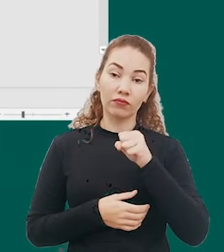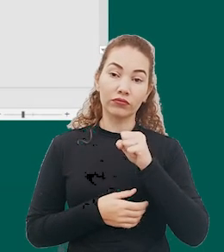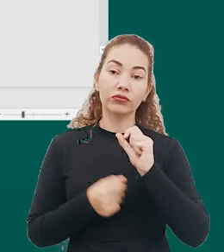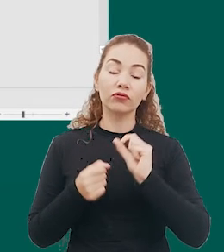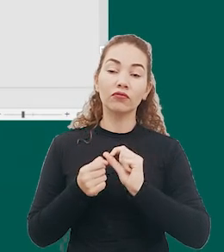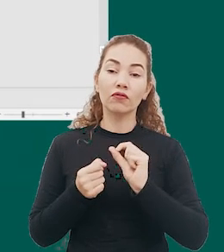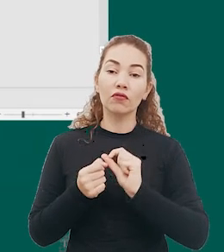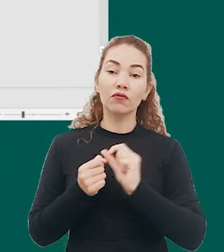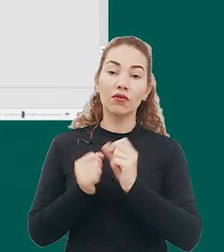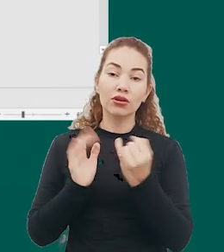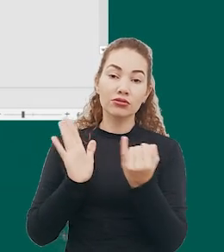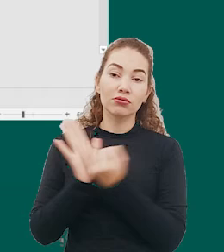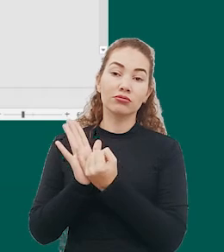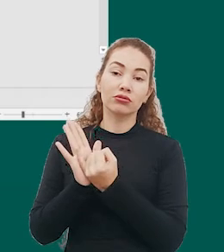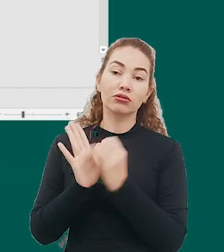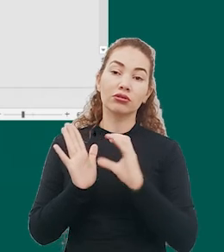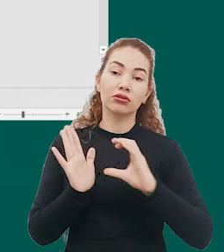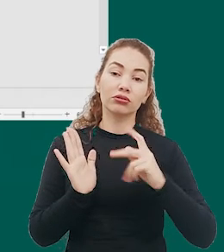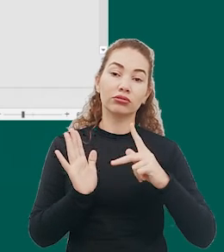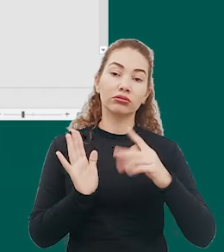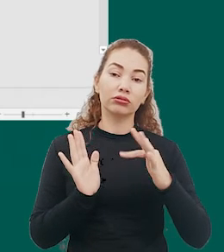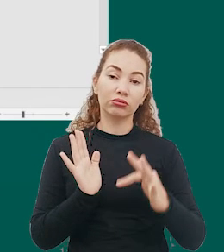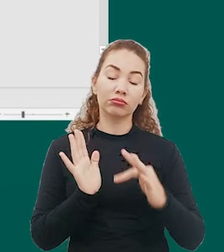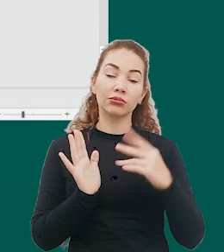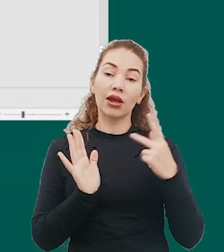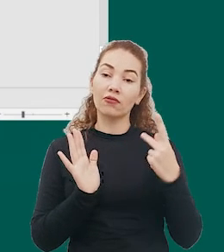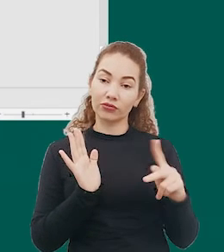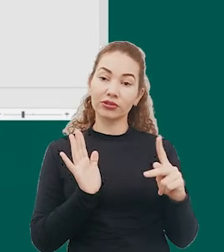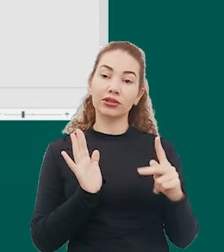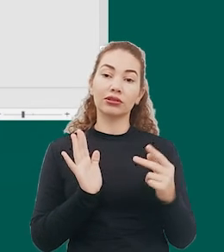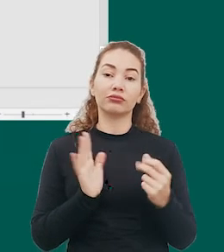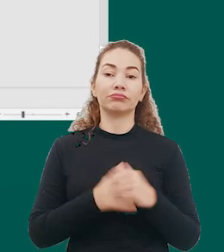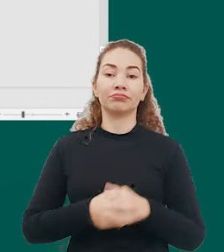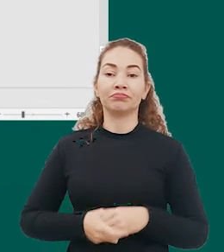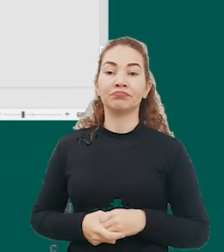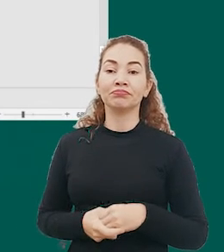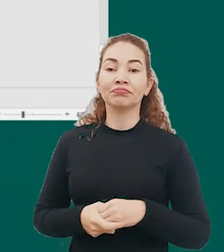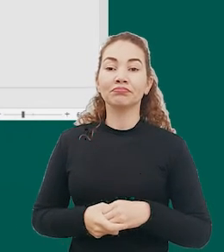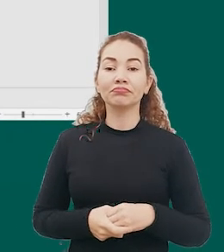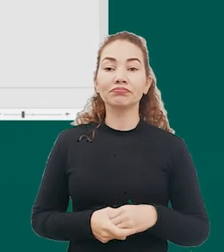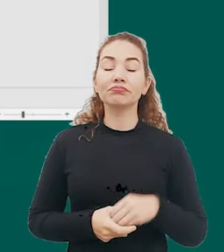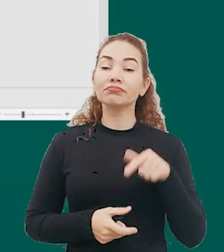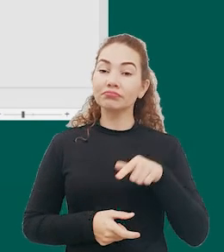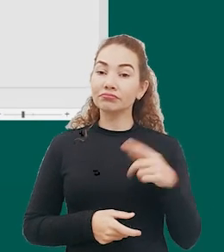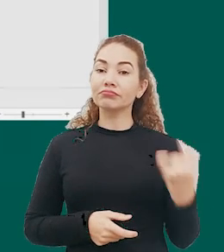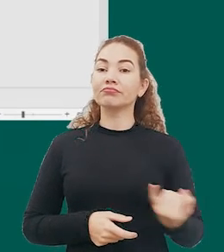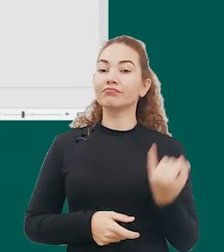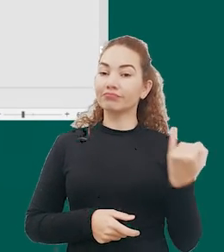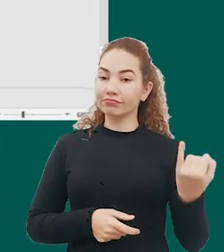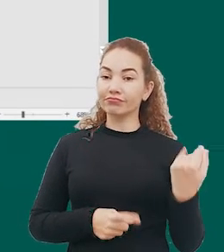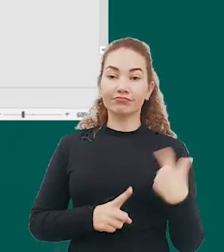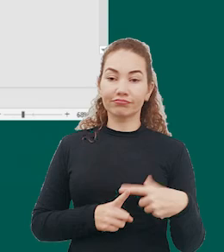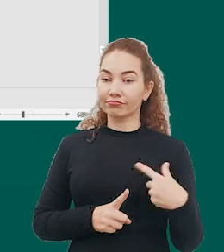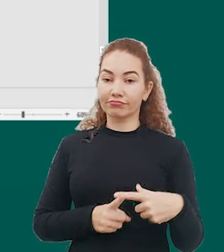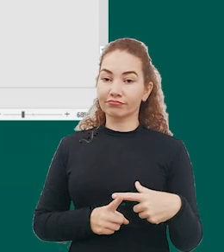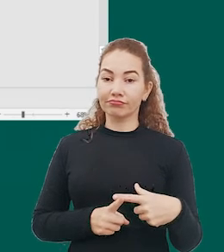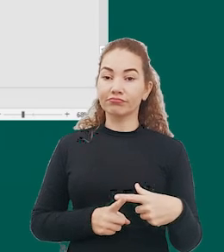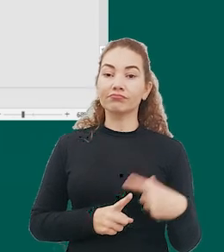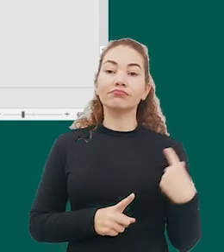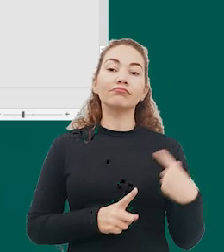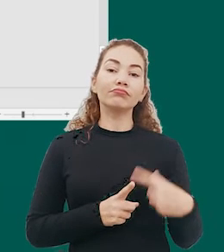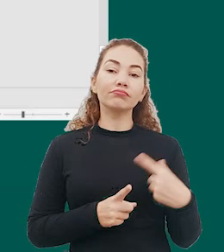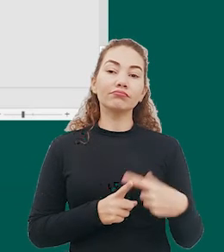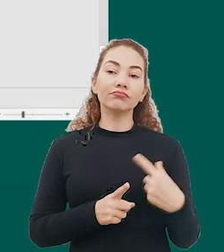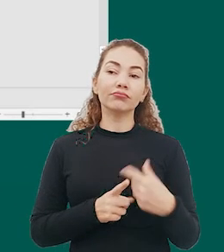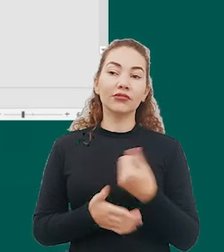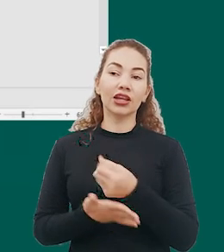vou fazer a identificação do CPF, então, desse cônjuge ou companheiro. Isso é importante, pessoal, por quê? Por causa da